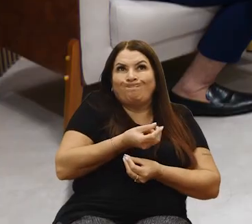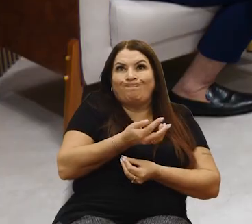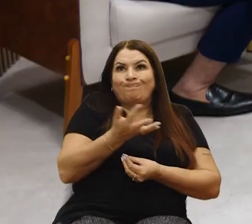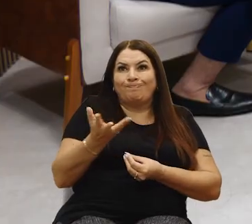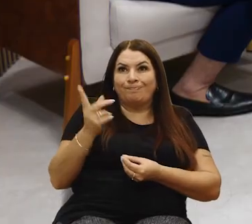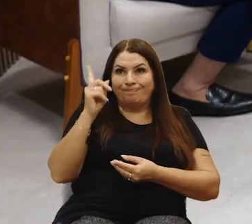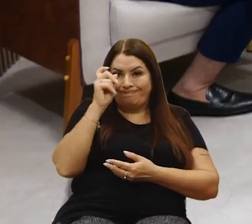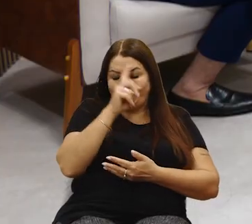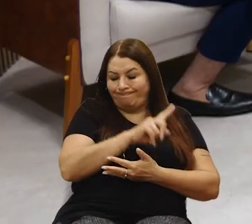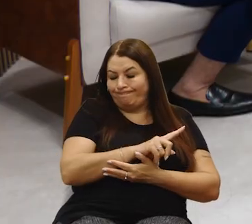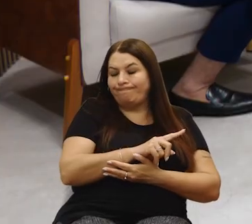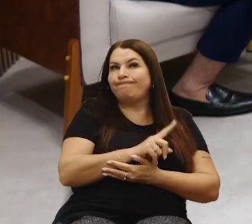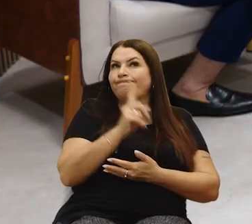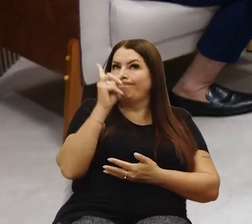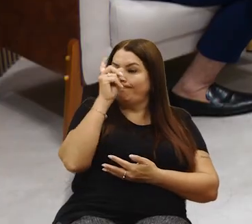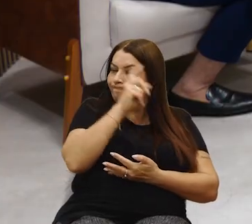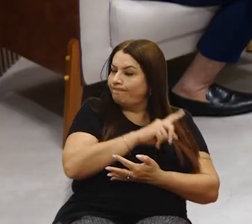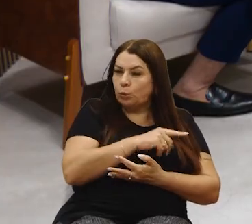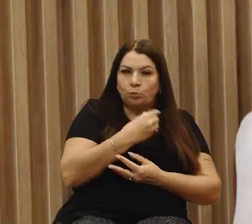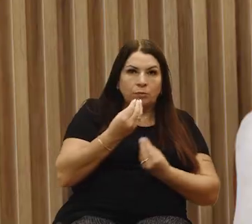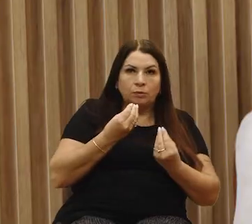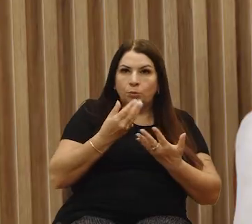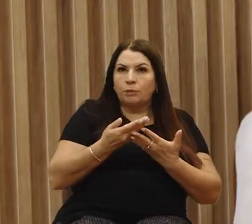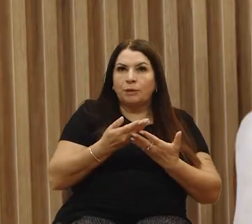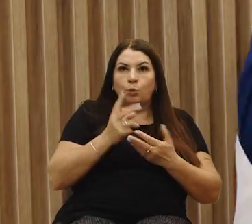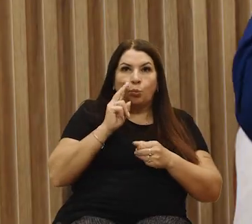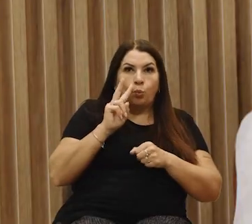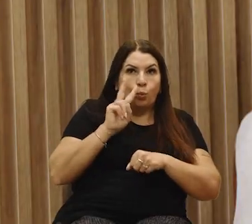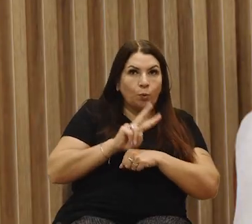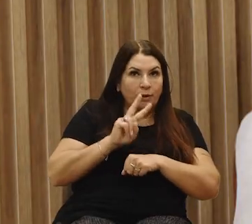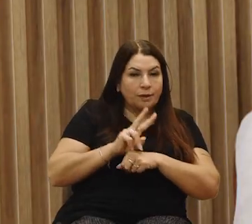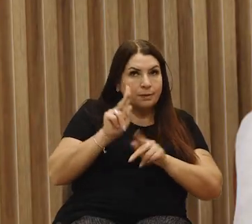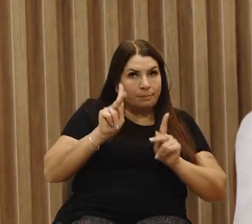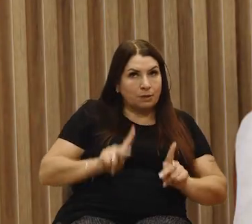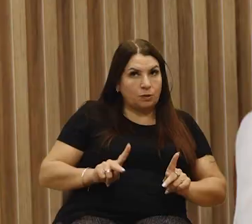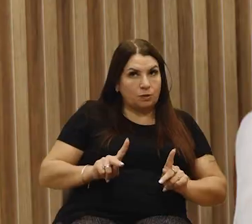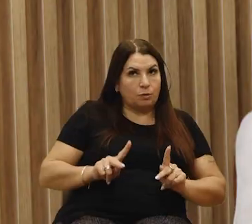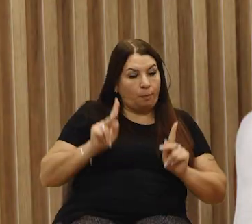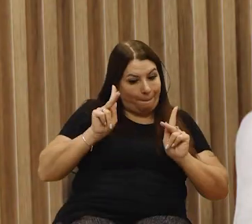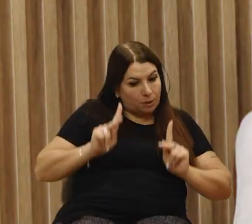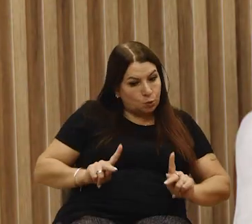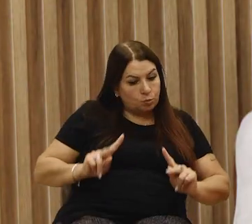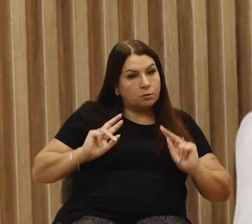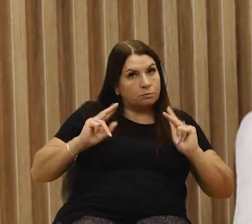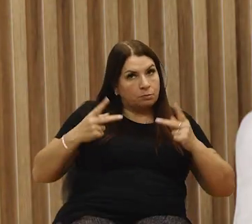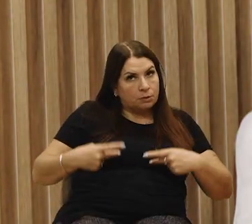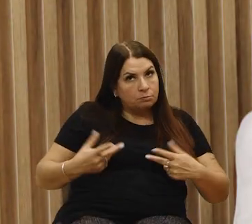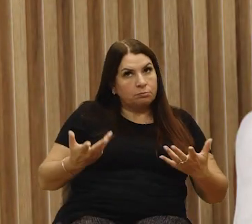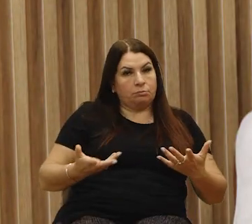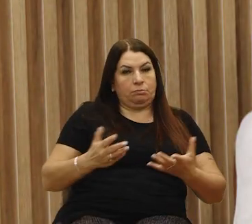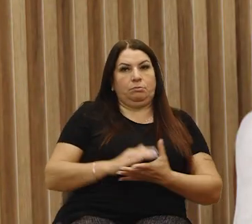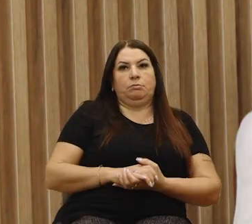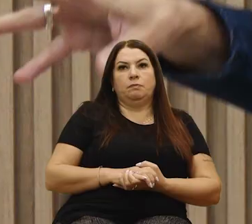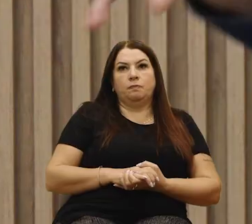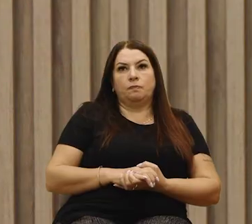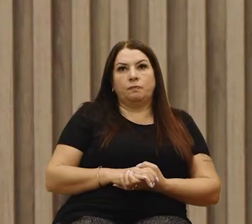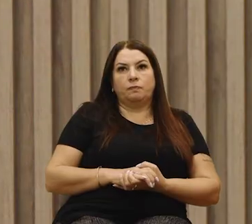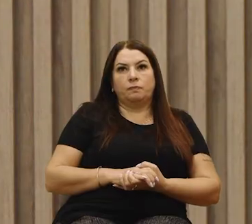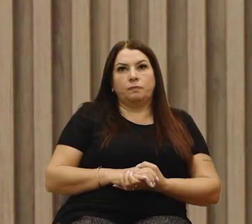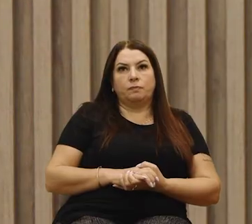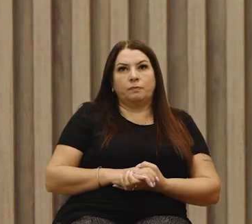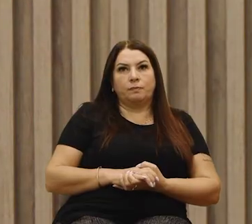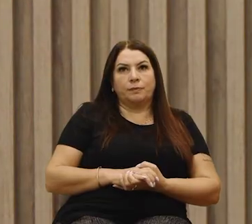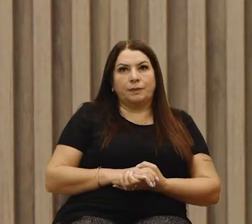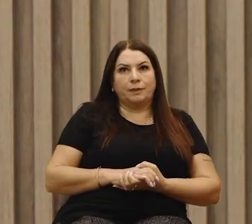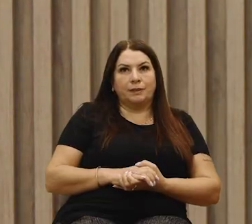É difícil. É muito difícil, não tem como. Então, a gente tem que cuidar das pessoas como pessoas. Como pessoas. Ô, Vânia, aqui